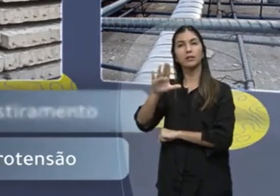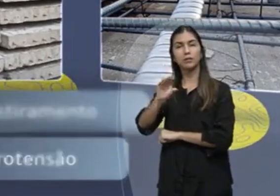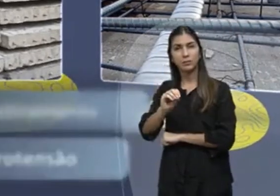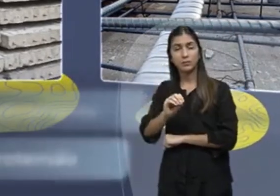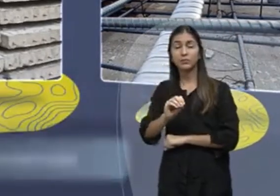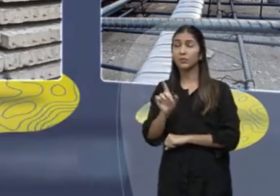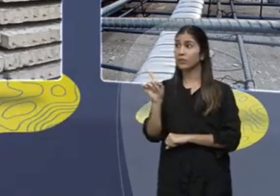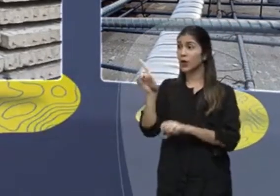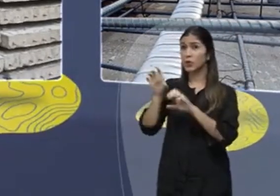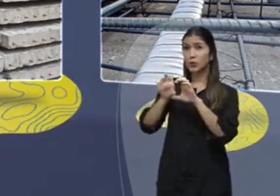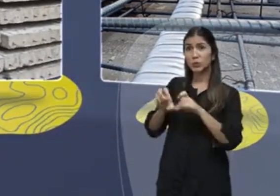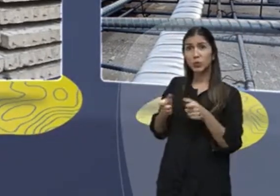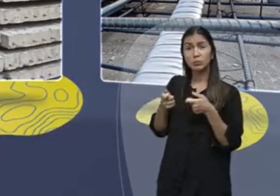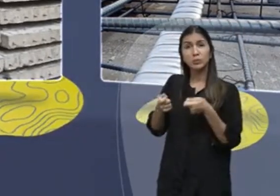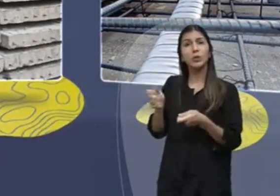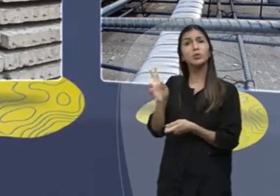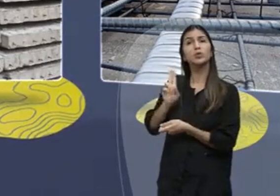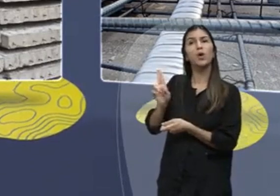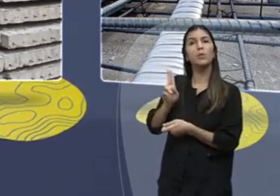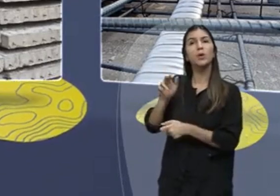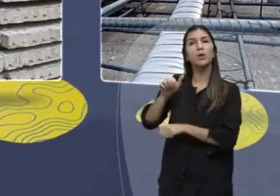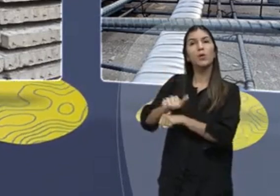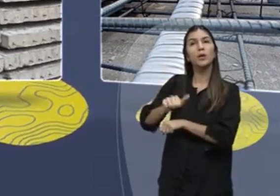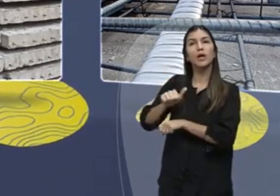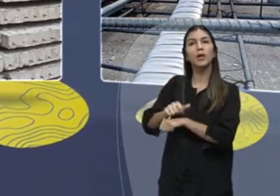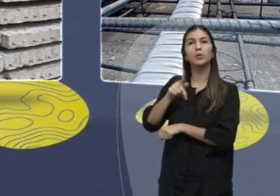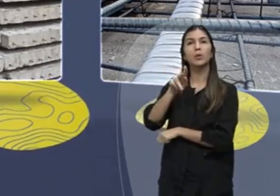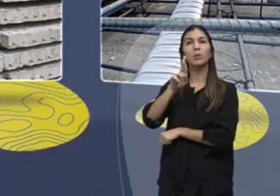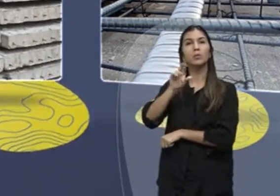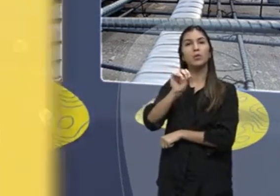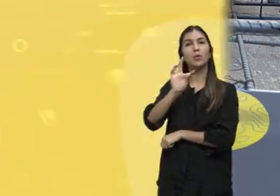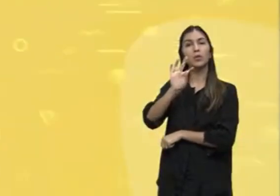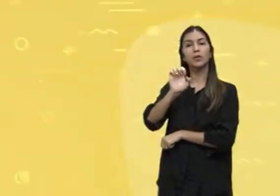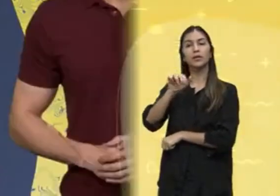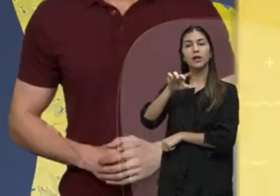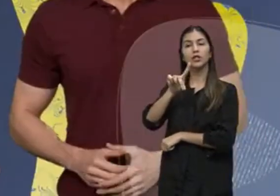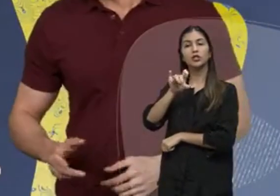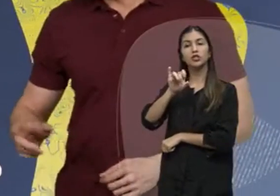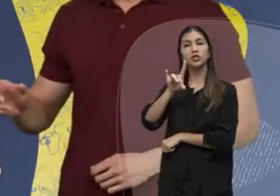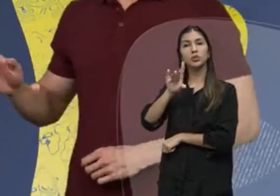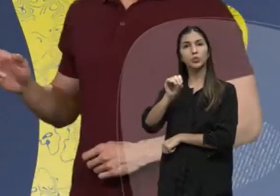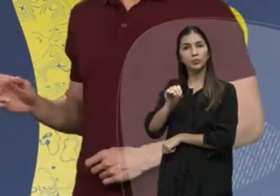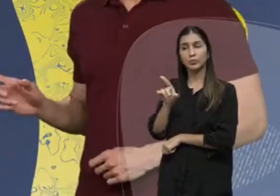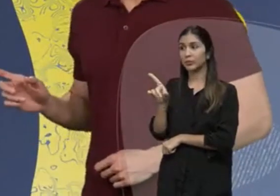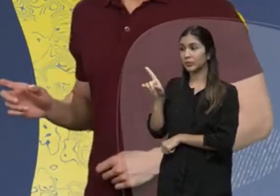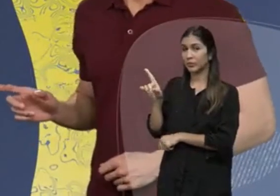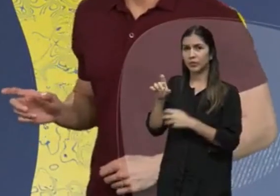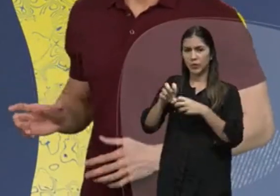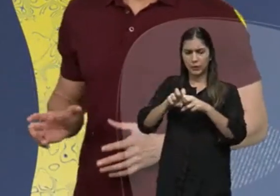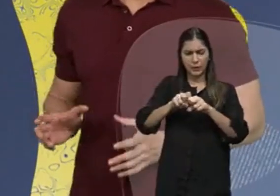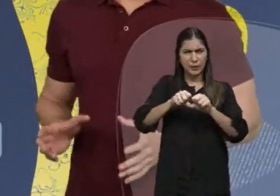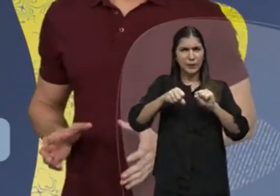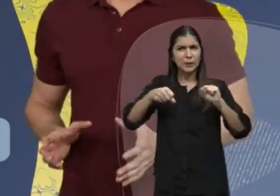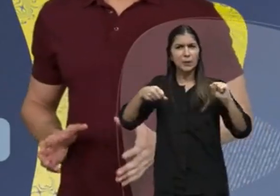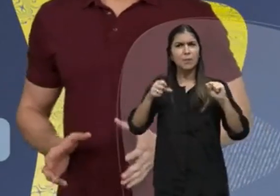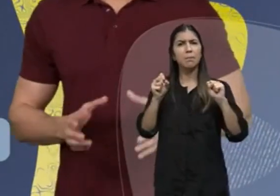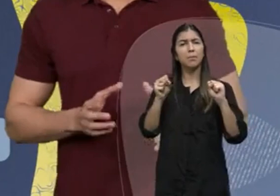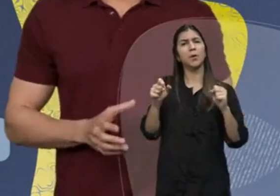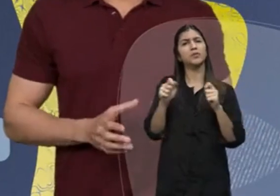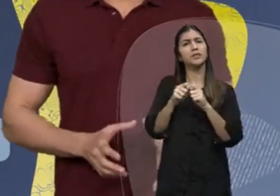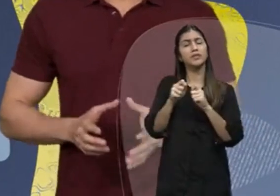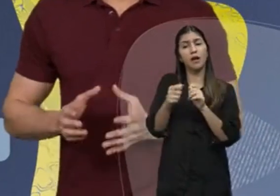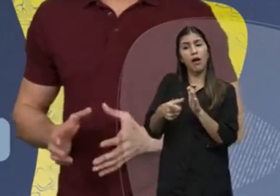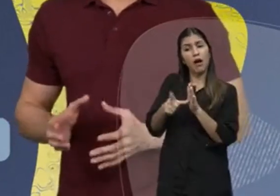estrutura reforçada damos o nome de concreto protendido. O estiramento do aço pode ser